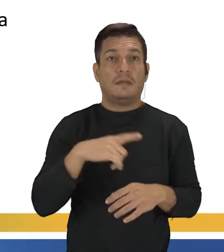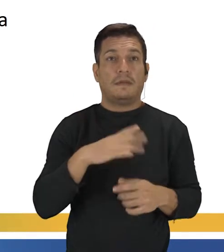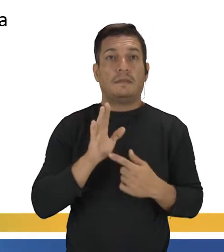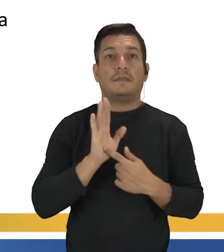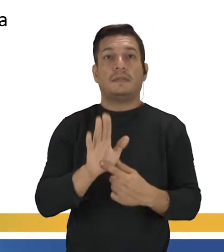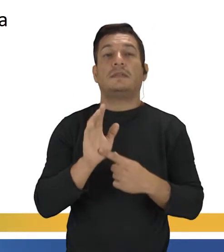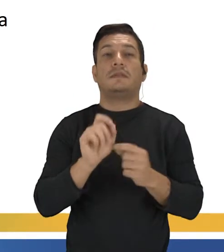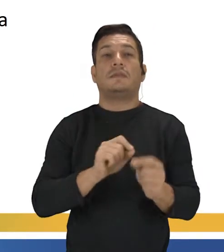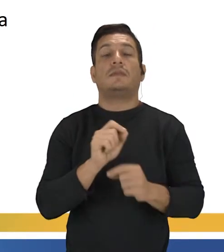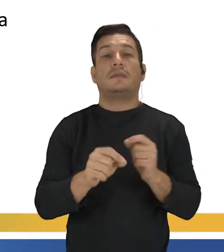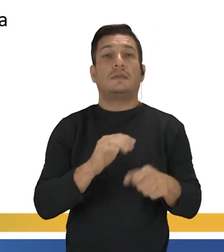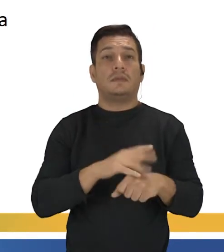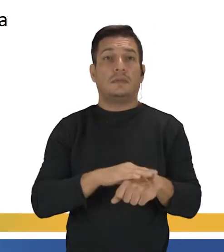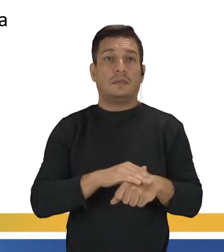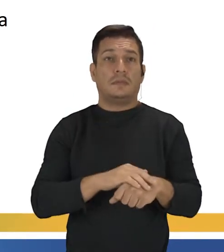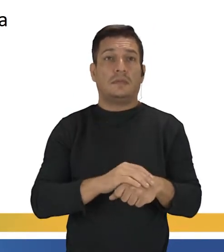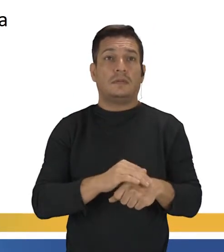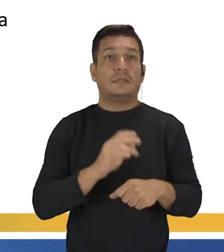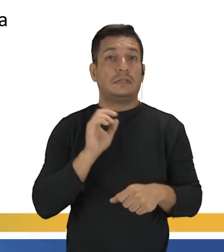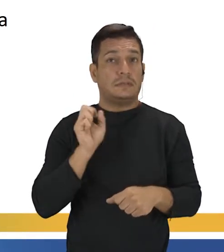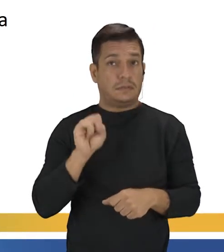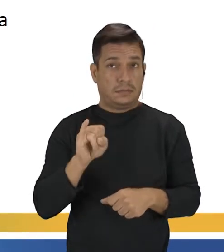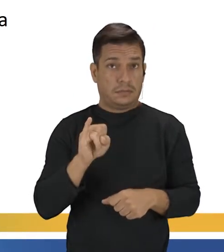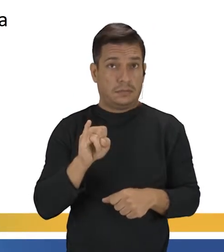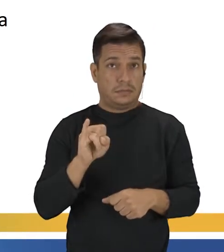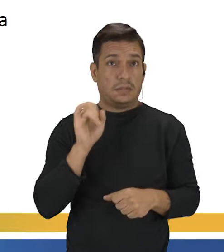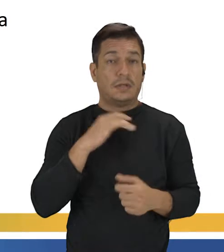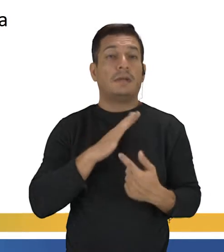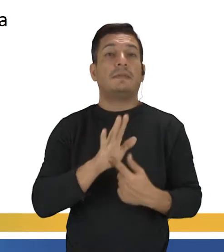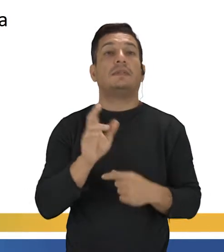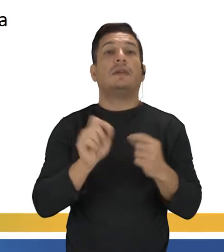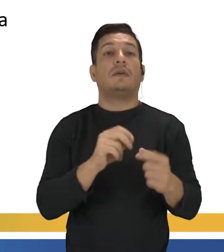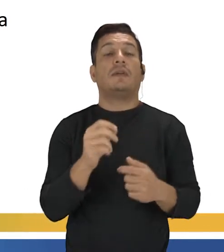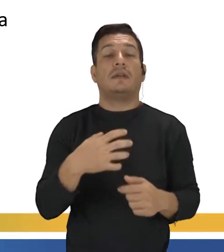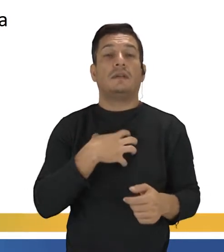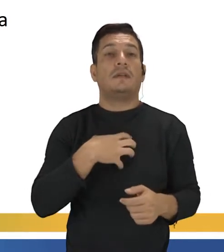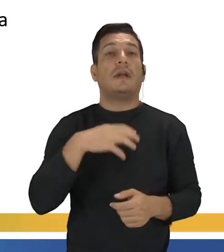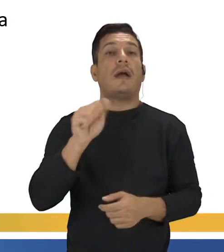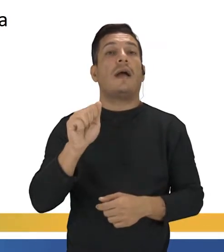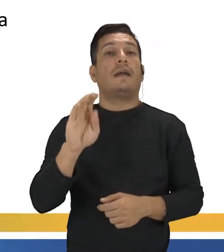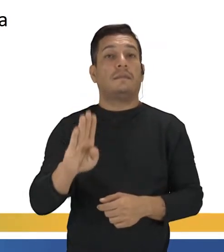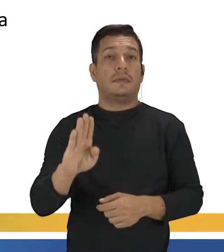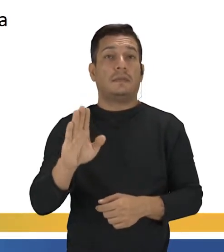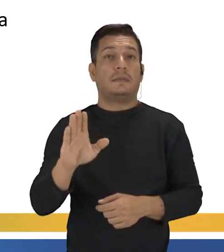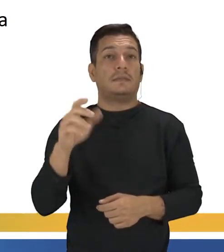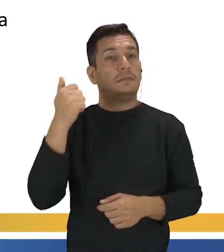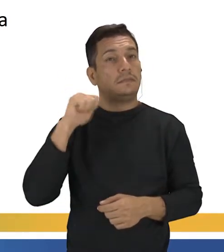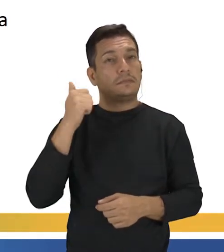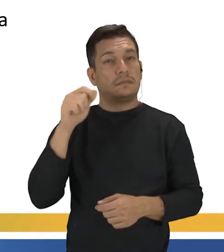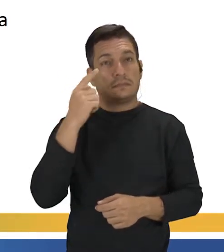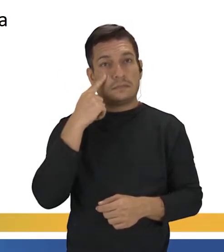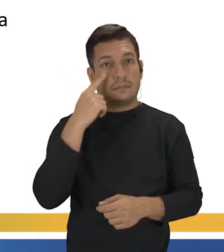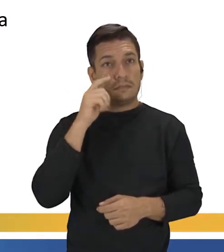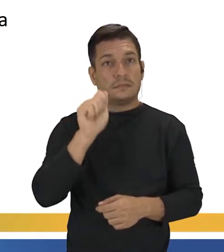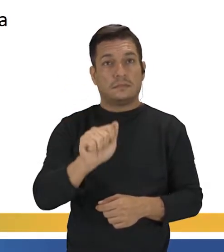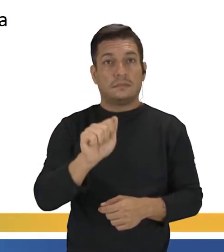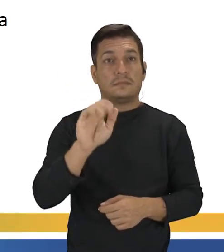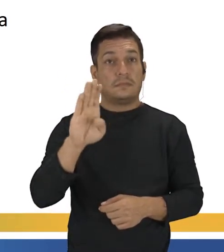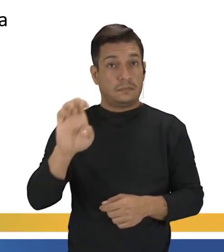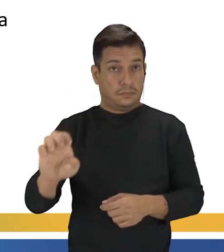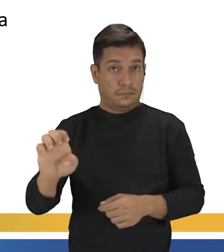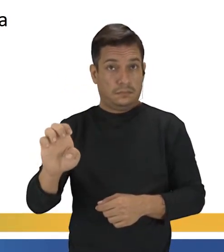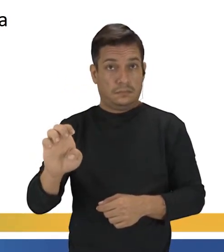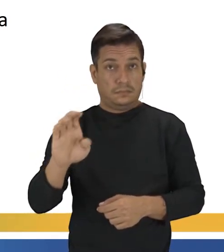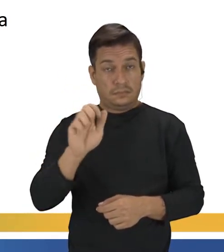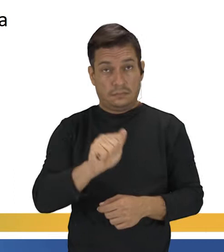vai ser diagnosticado com essa doença se e somente se apresentar os sintomas A e B. Analisa bem esse E, tá? Então, ele tem que